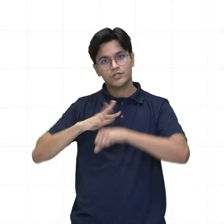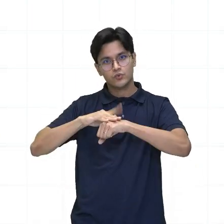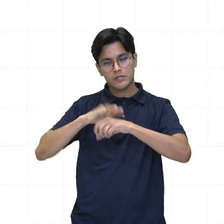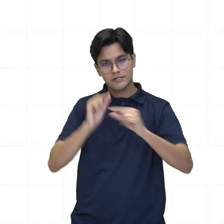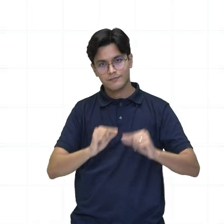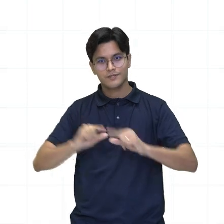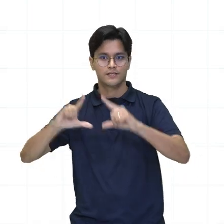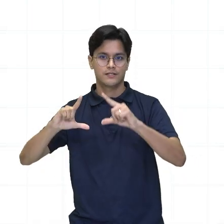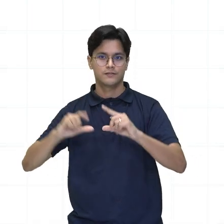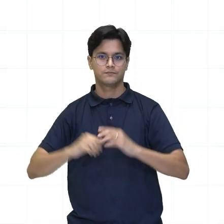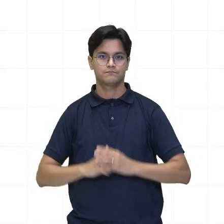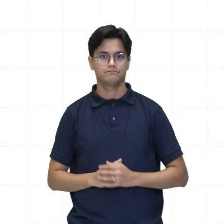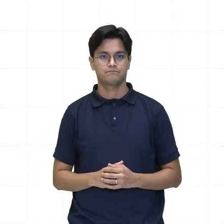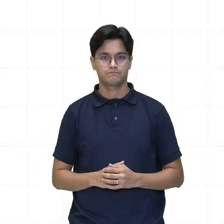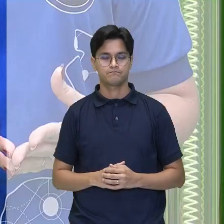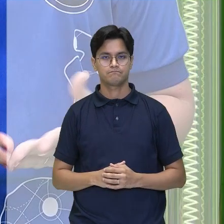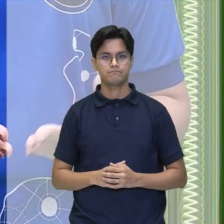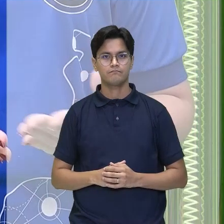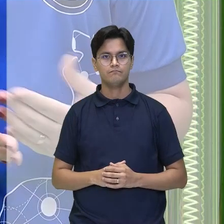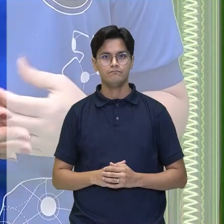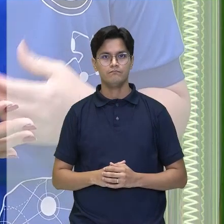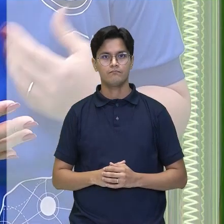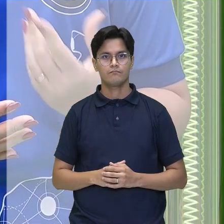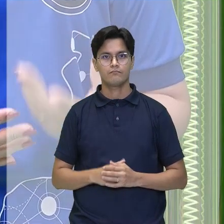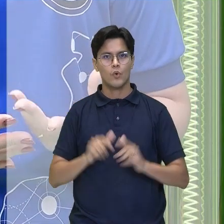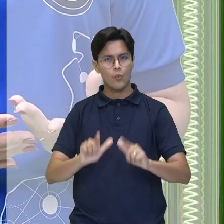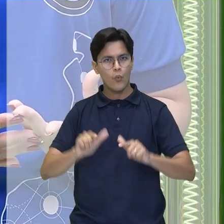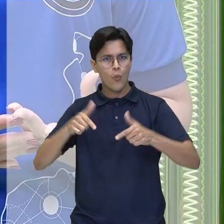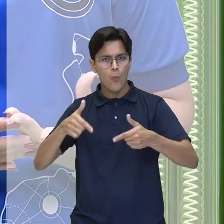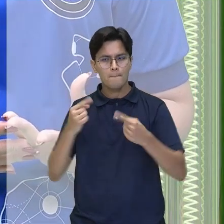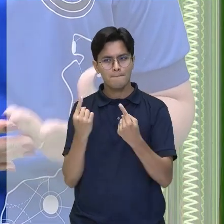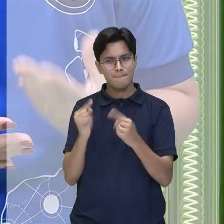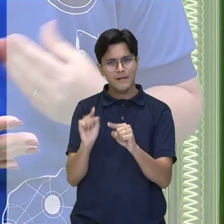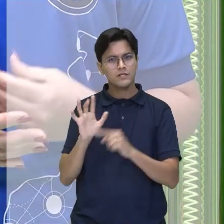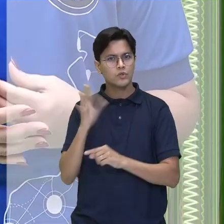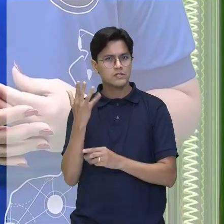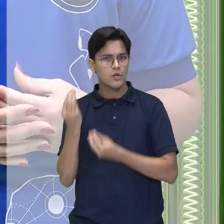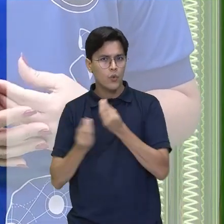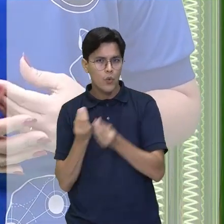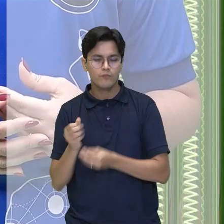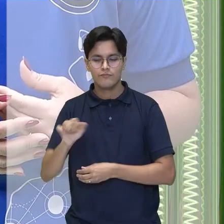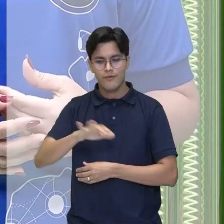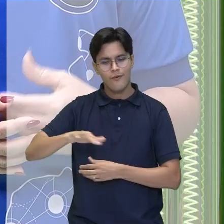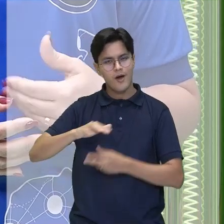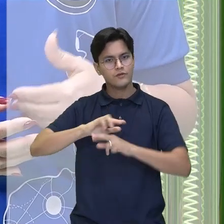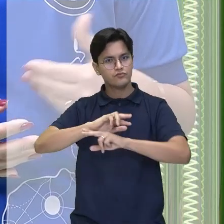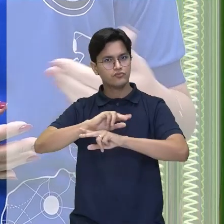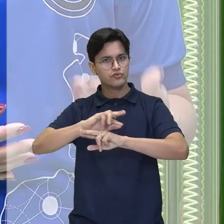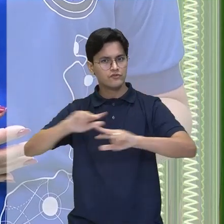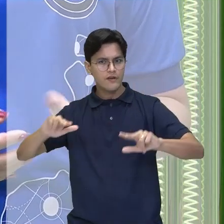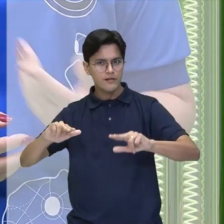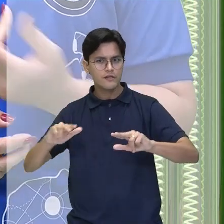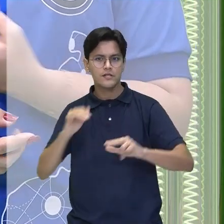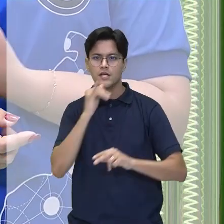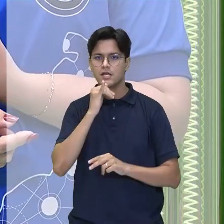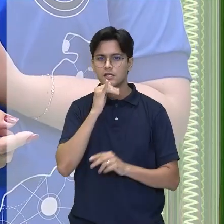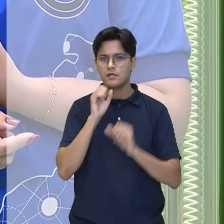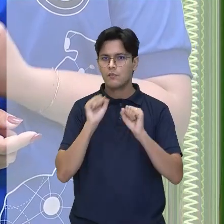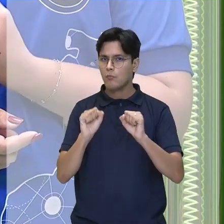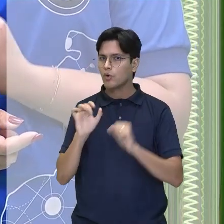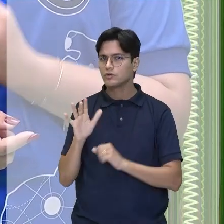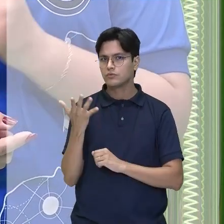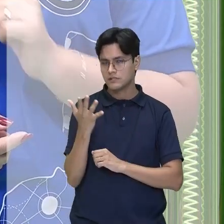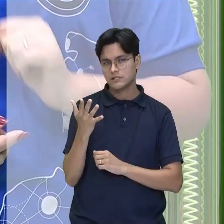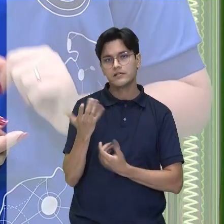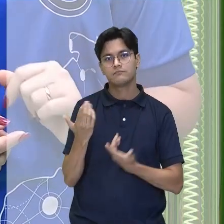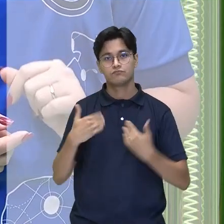vetores. E esse combate ele é realizado em diferentes áreas, né? Primeiro, ele pode ser aí realizado nos animais.